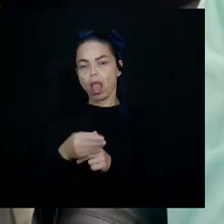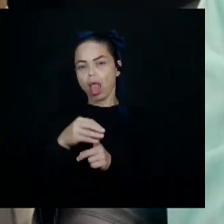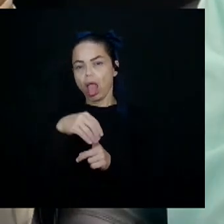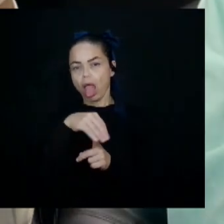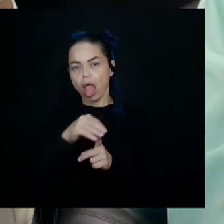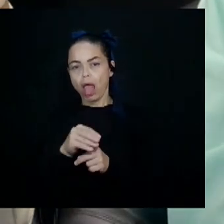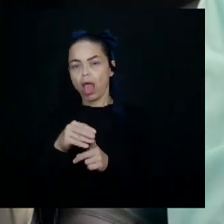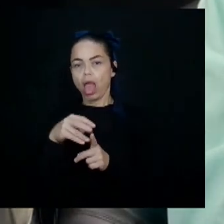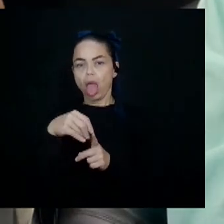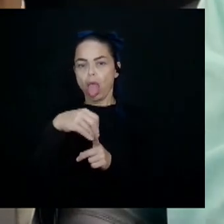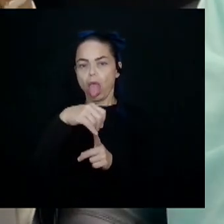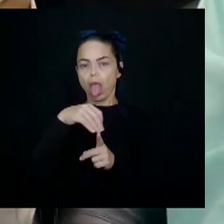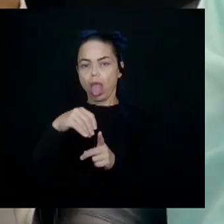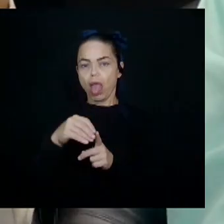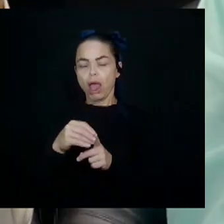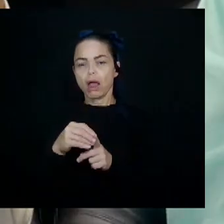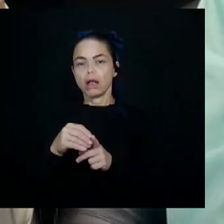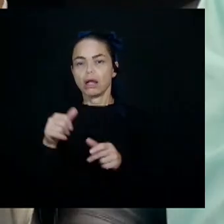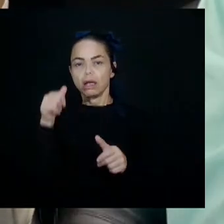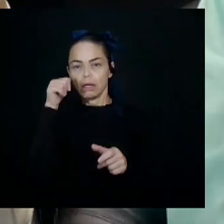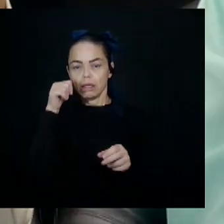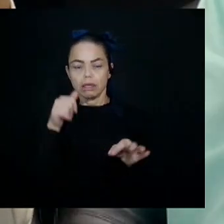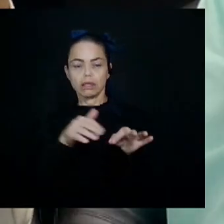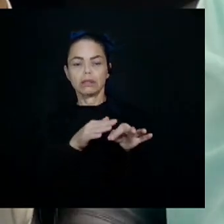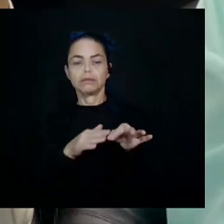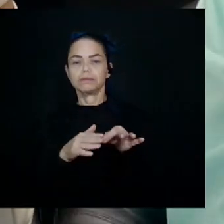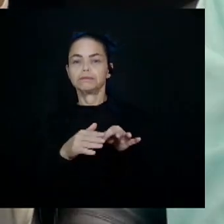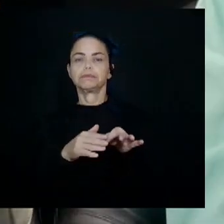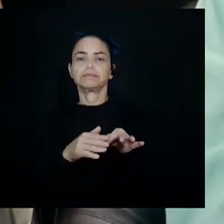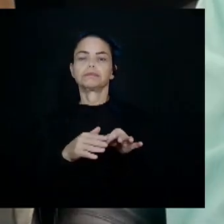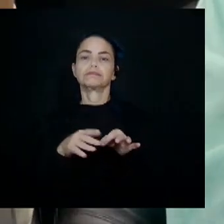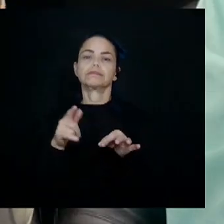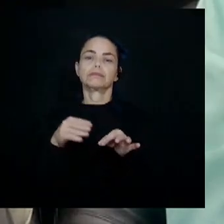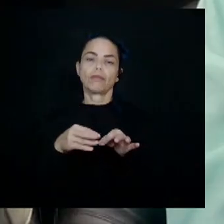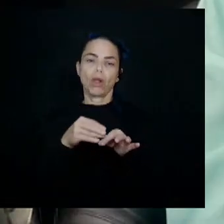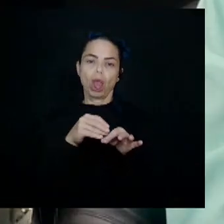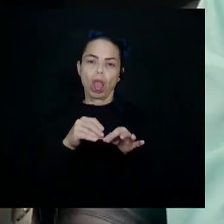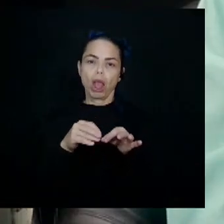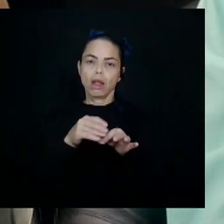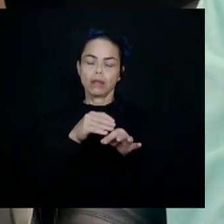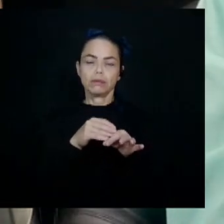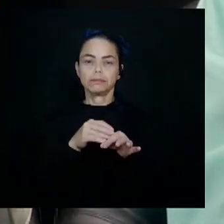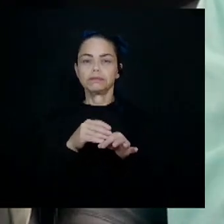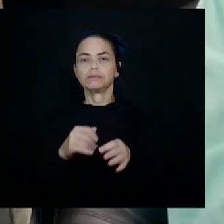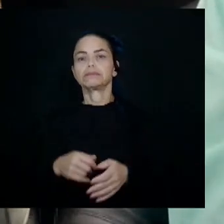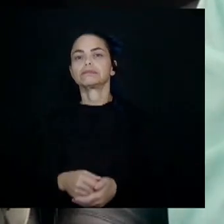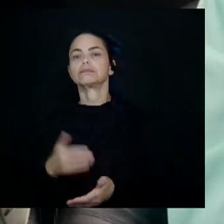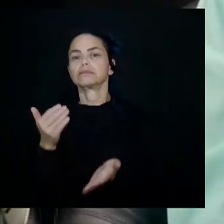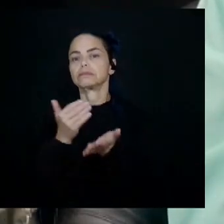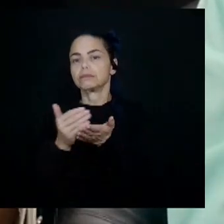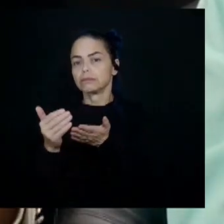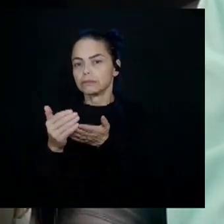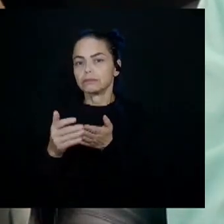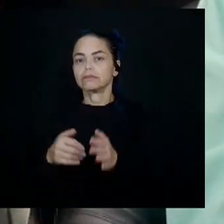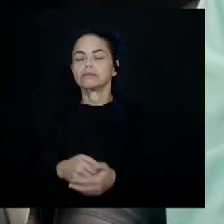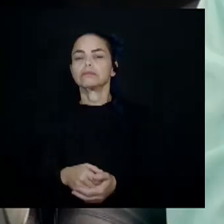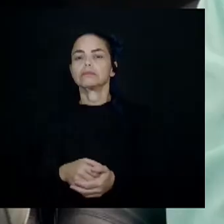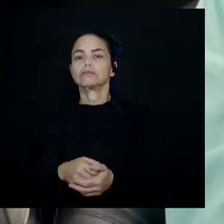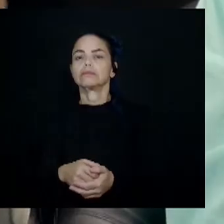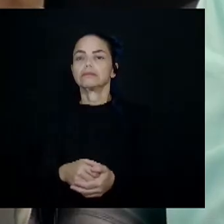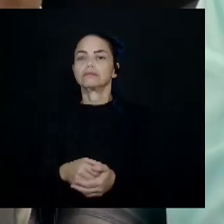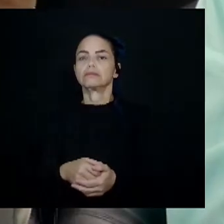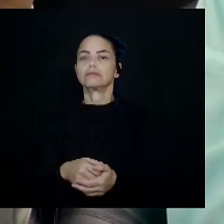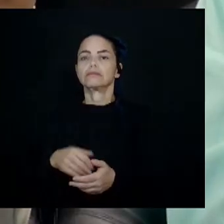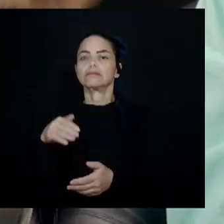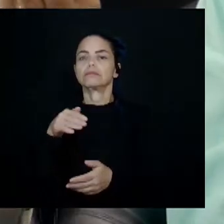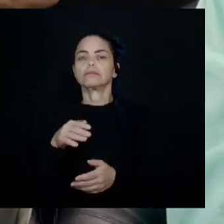as glândulas sebáceas e as glândulas genitais começam a produzir mais muco. Então